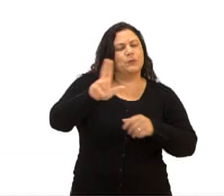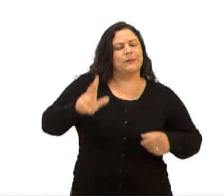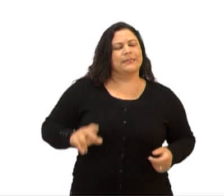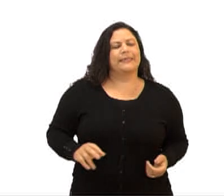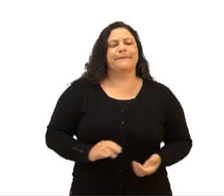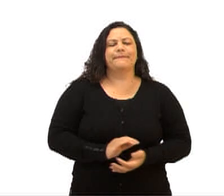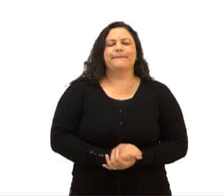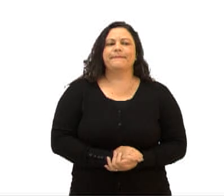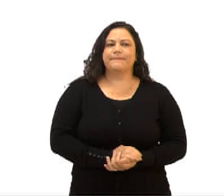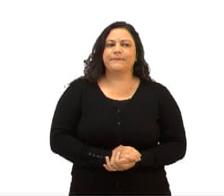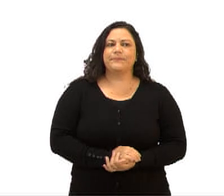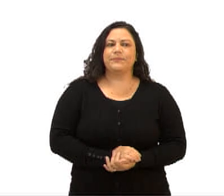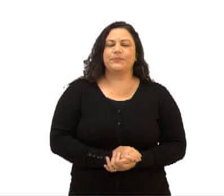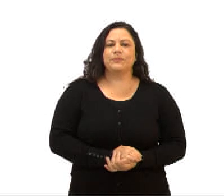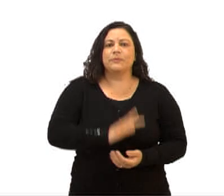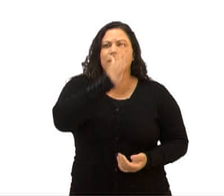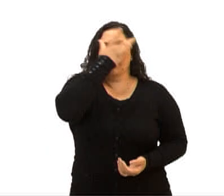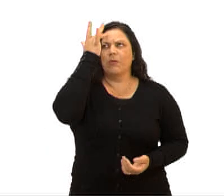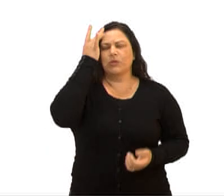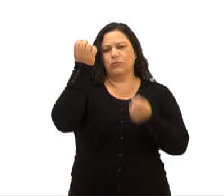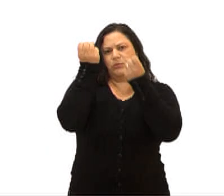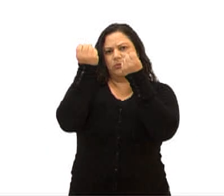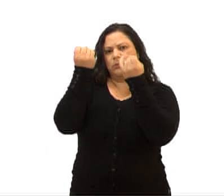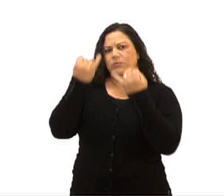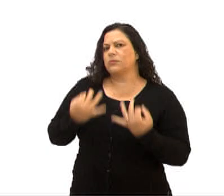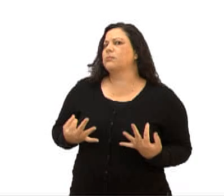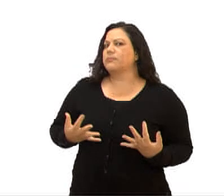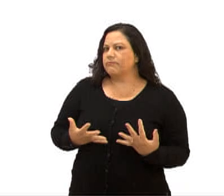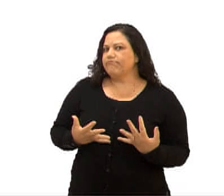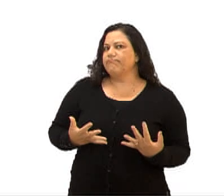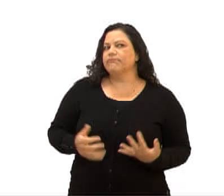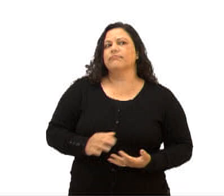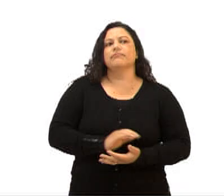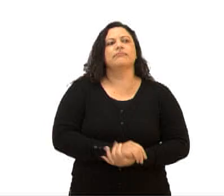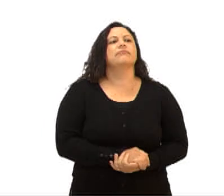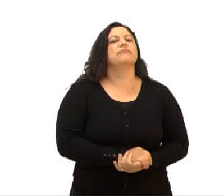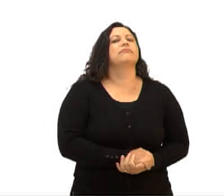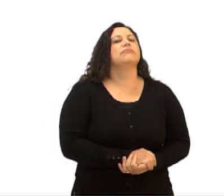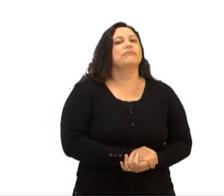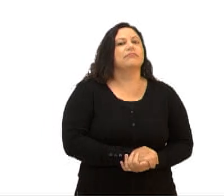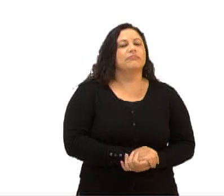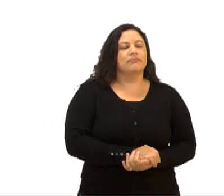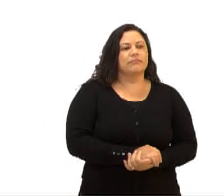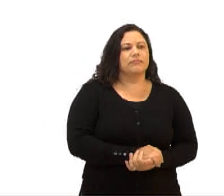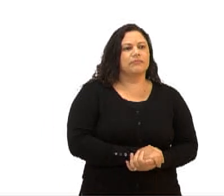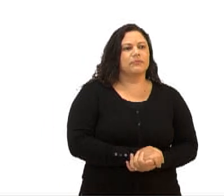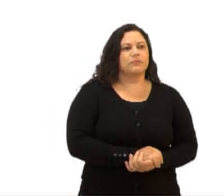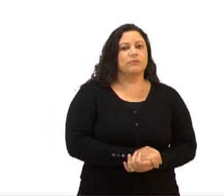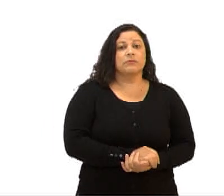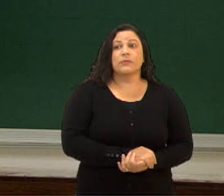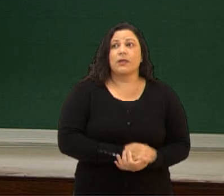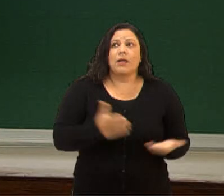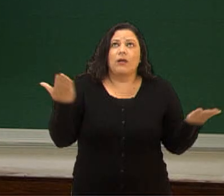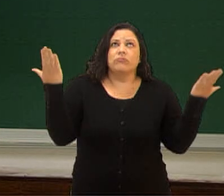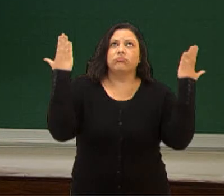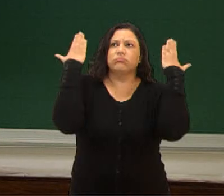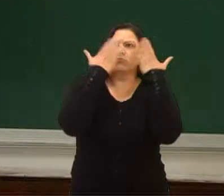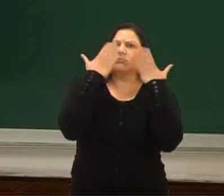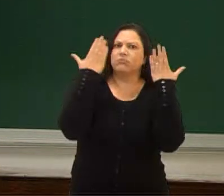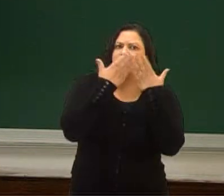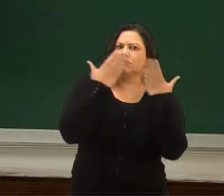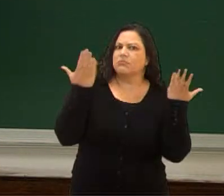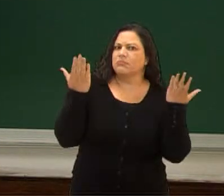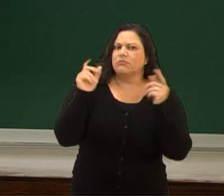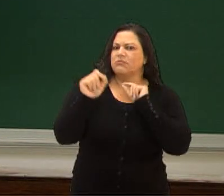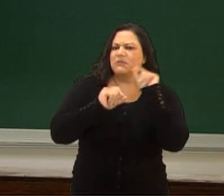a pessoa diz assim: I haven't seen him for several weeks. Eu não tenho visto ele por